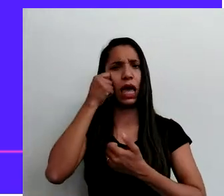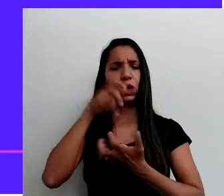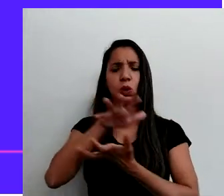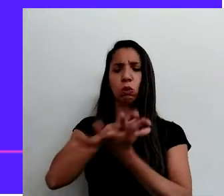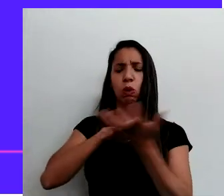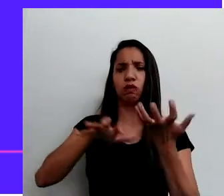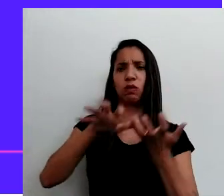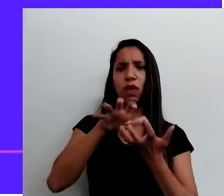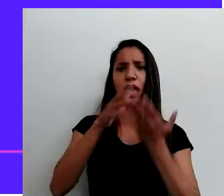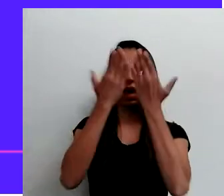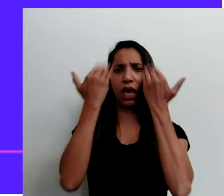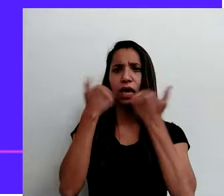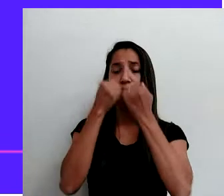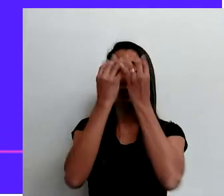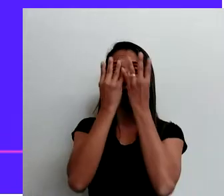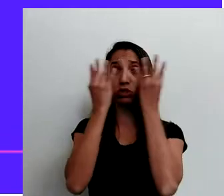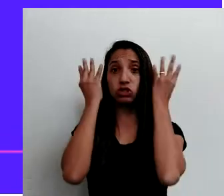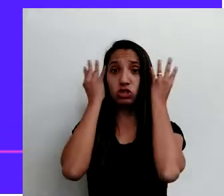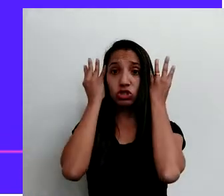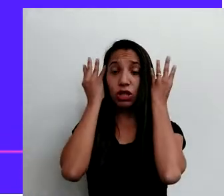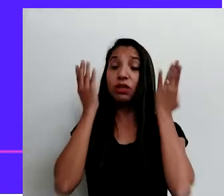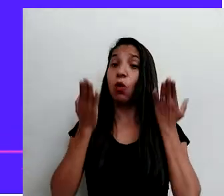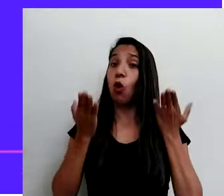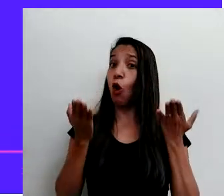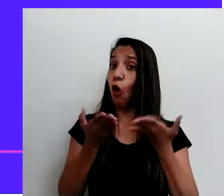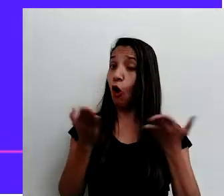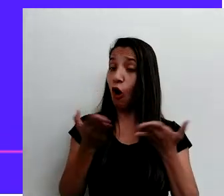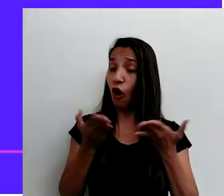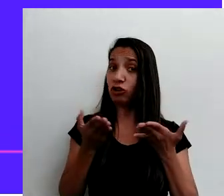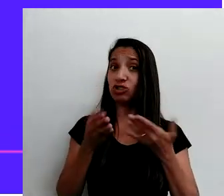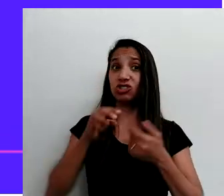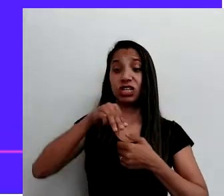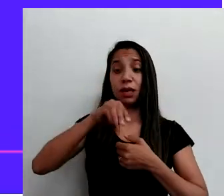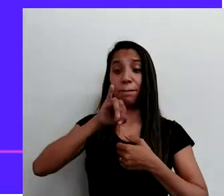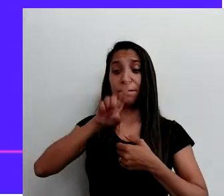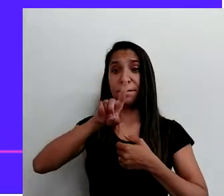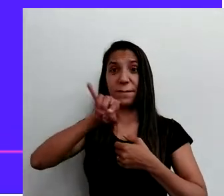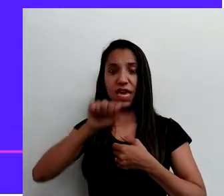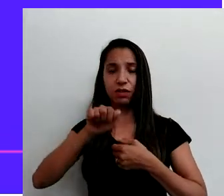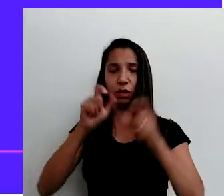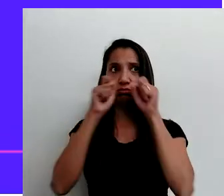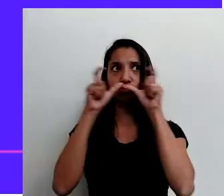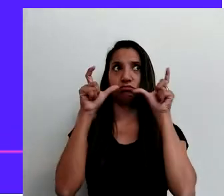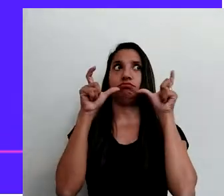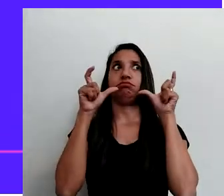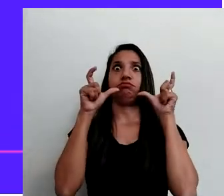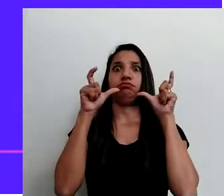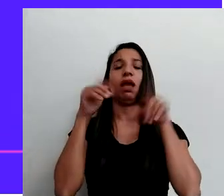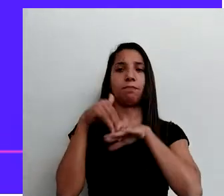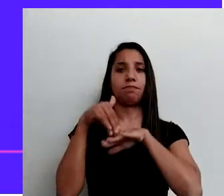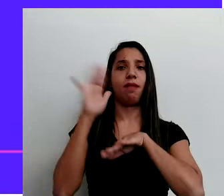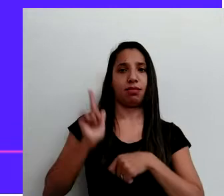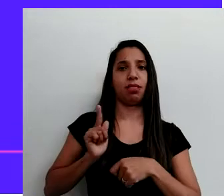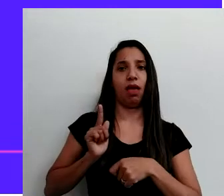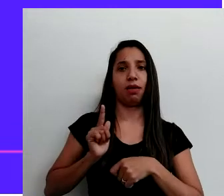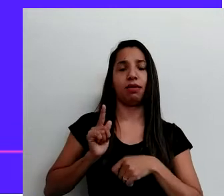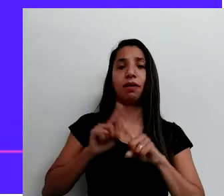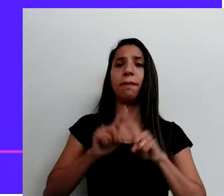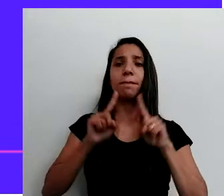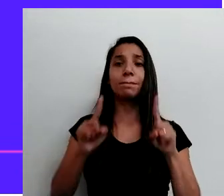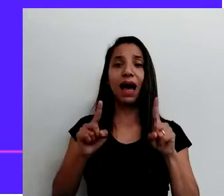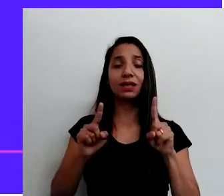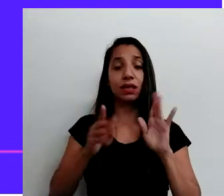mídia assim hoje mais atenta, uma grande mídia. Mas é isso, as grandes pautas, a gente fala para